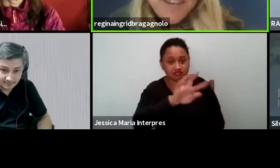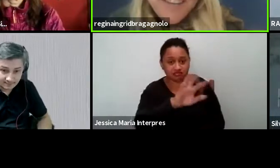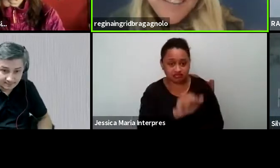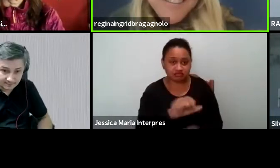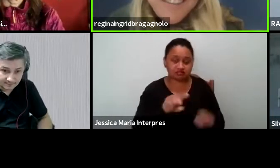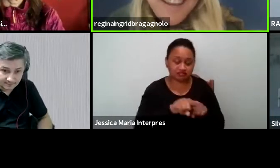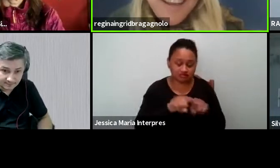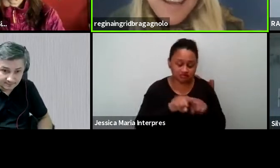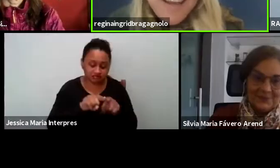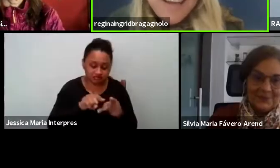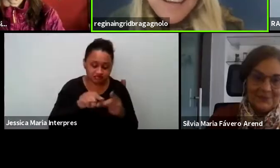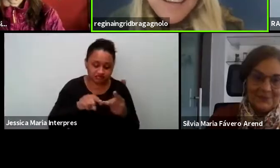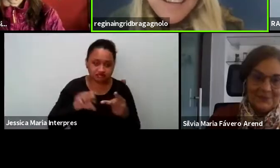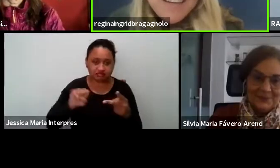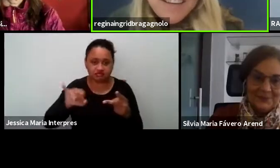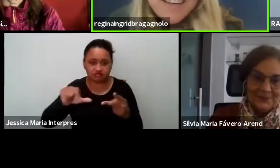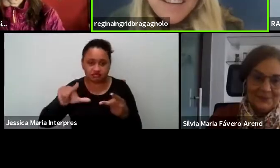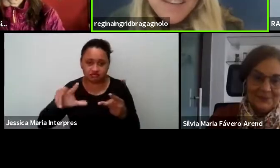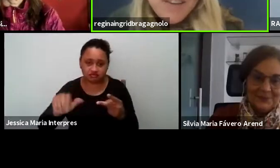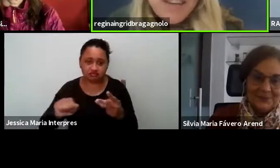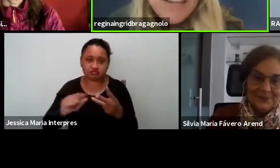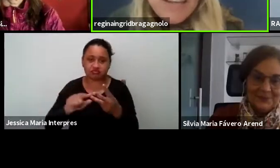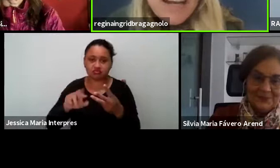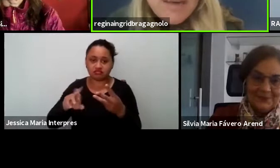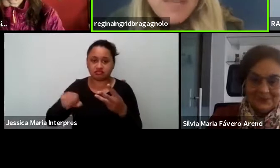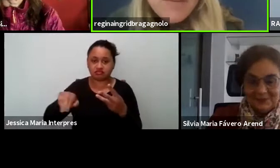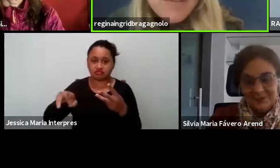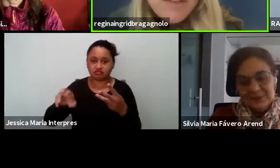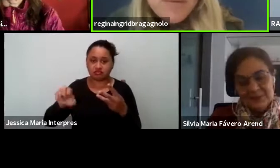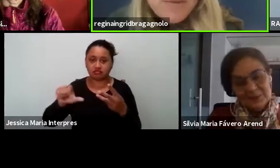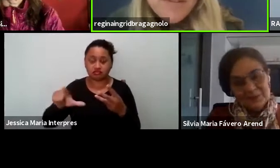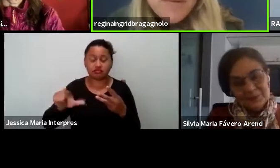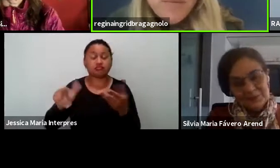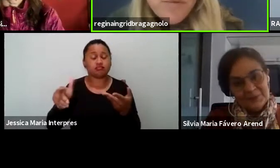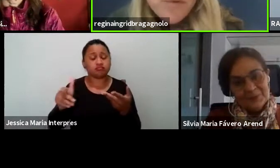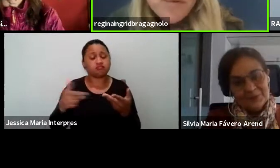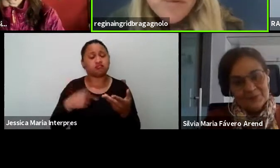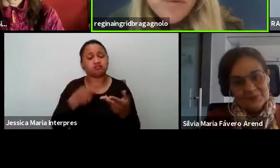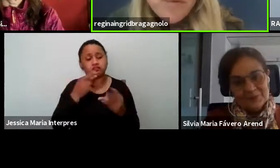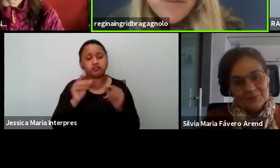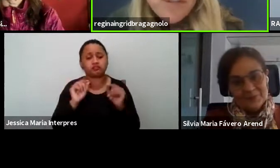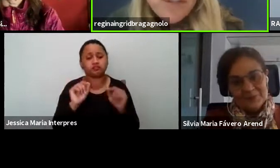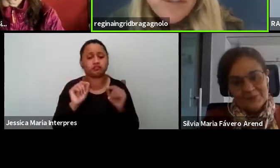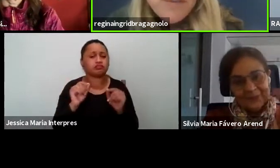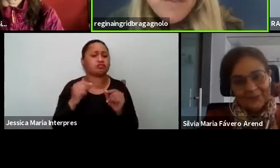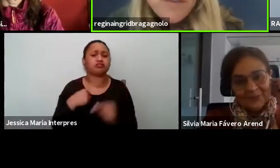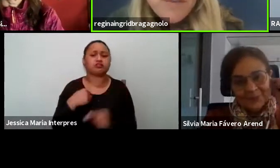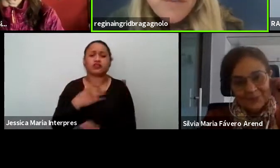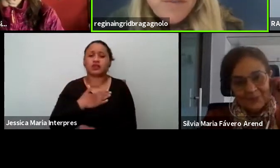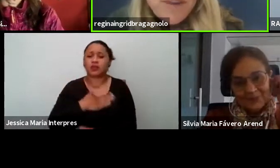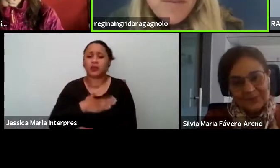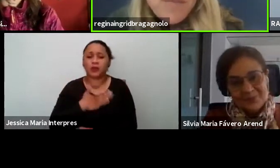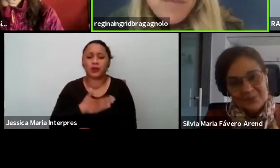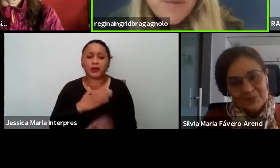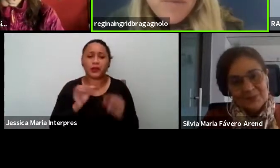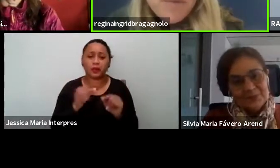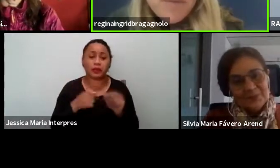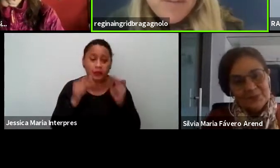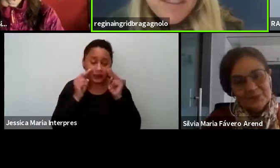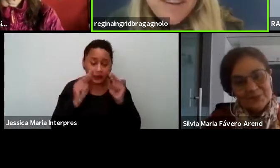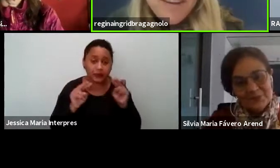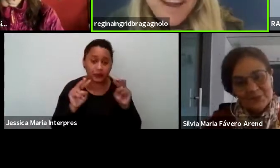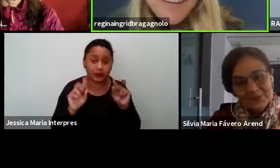Fazendo Gênero. Queria só reiterar que eu gostei muito de ver o